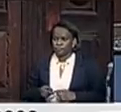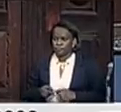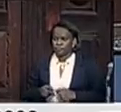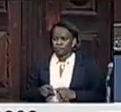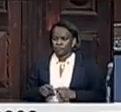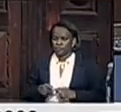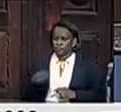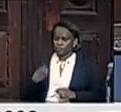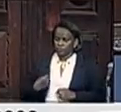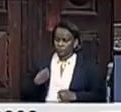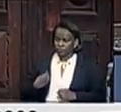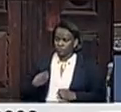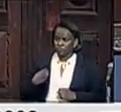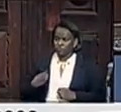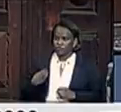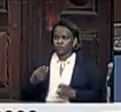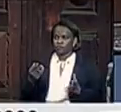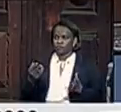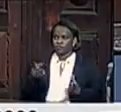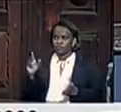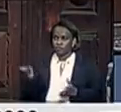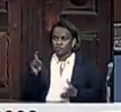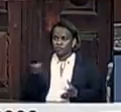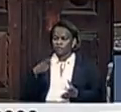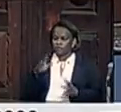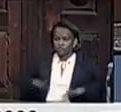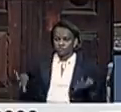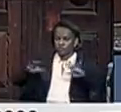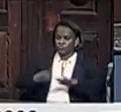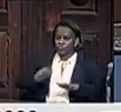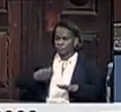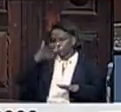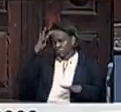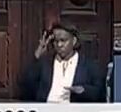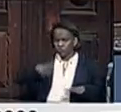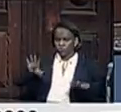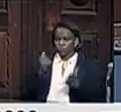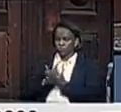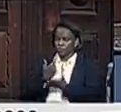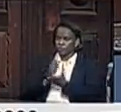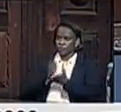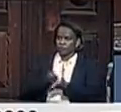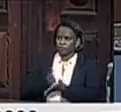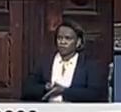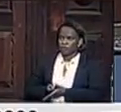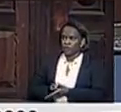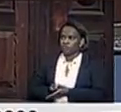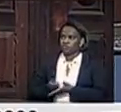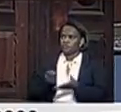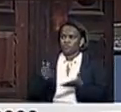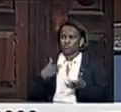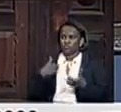na vida, um aumento efetivo, numa cobrança efetiva na vida, especialmente dos consumidores. Eu não vou me alongar na área técnica,